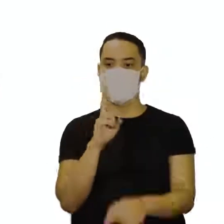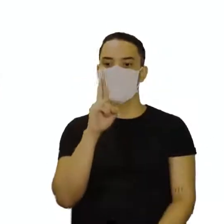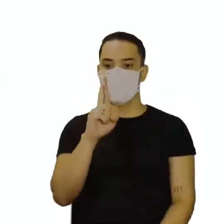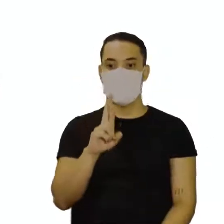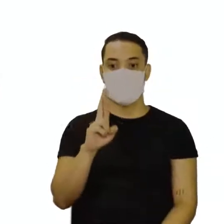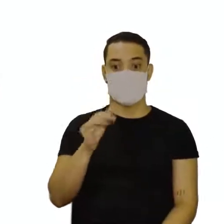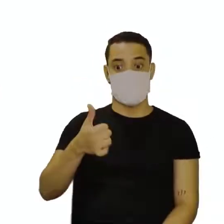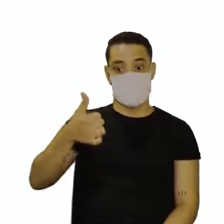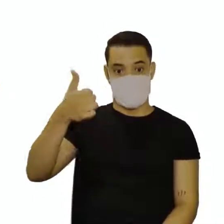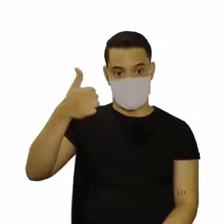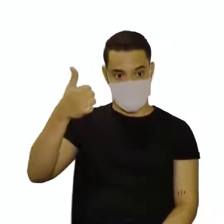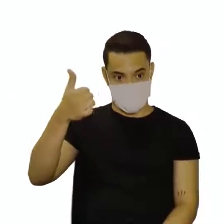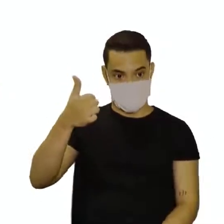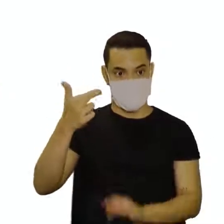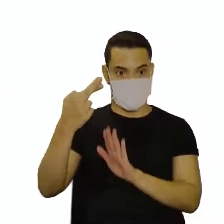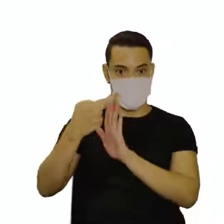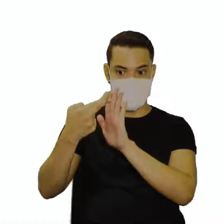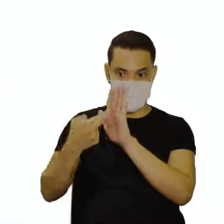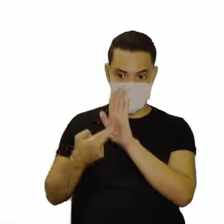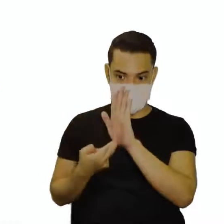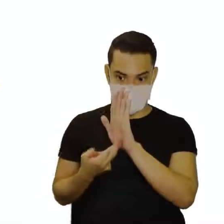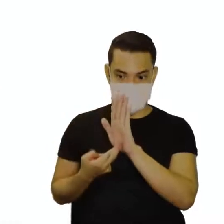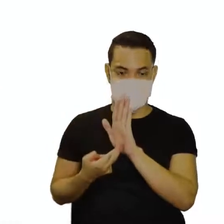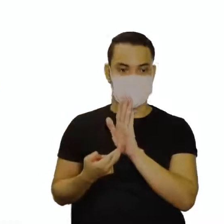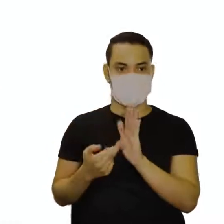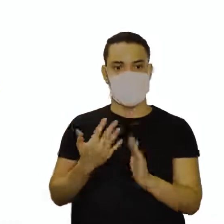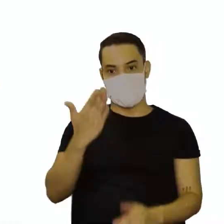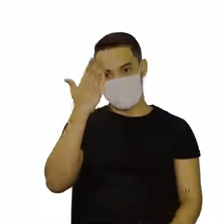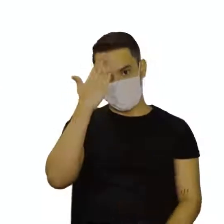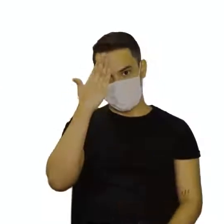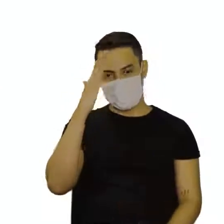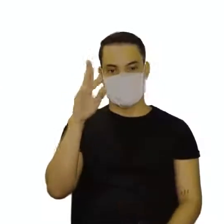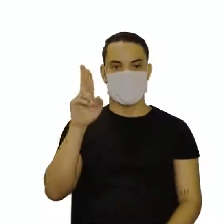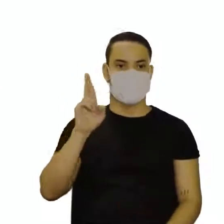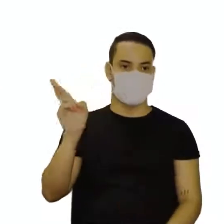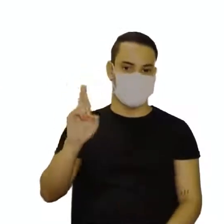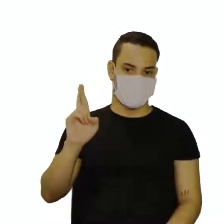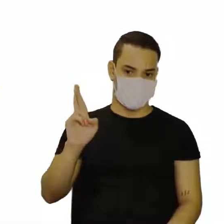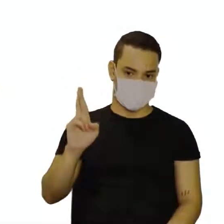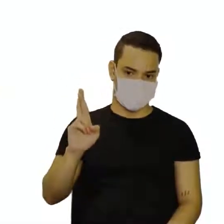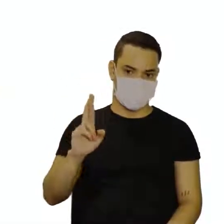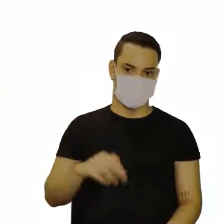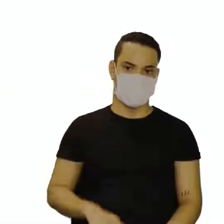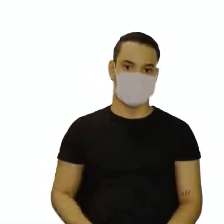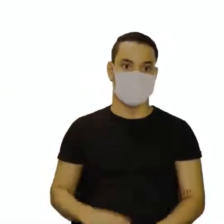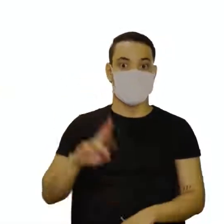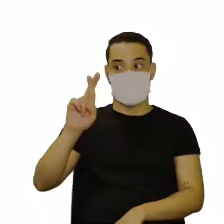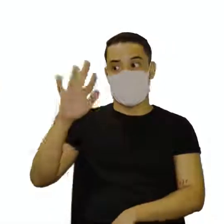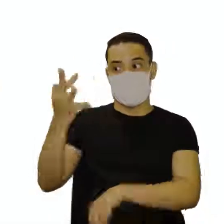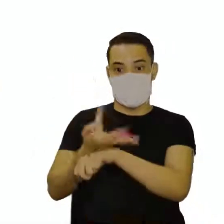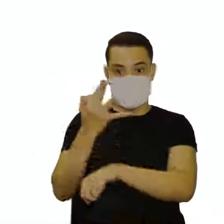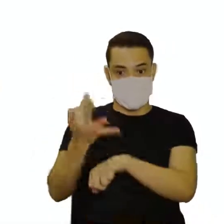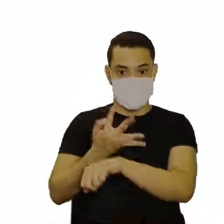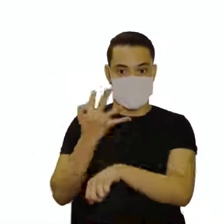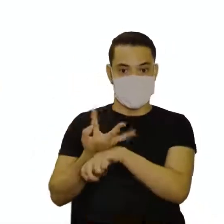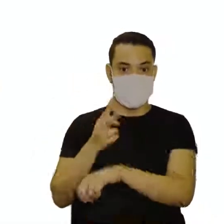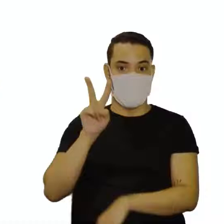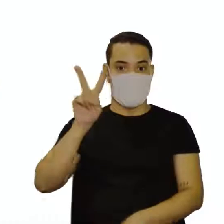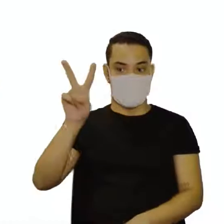Primeiro, pego a regrinha, o que eu quero resistência, certo? Se eu quero resistência, V dividido por